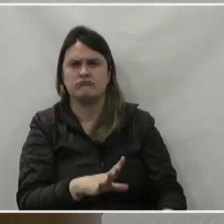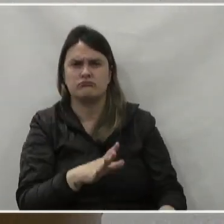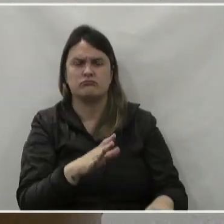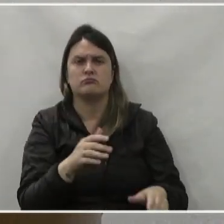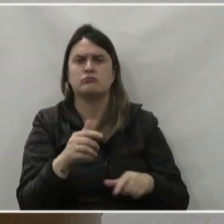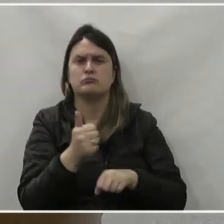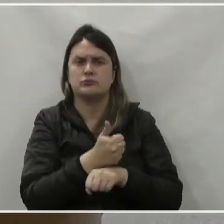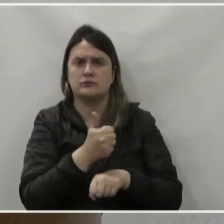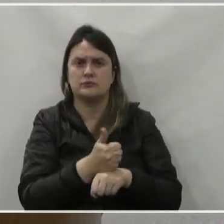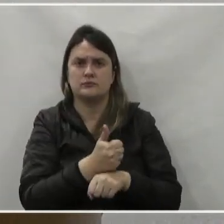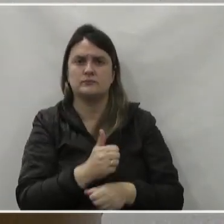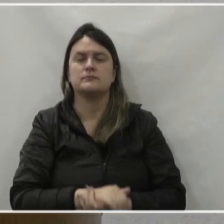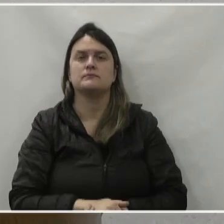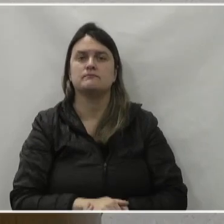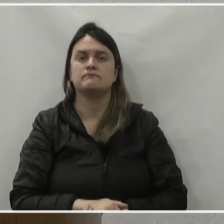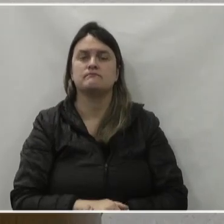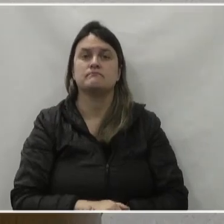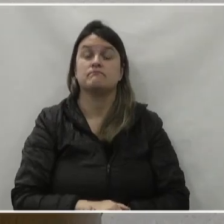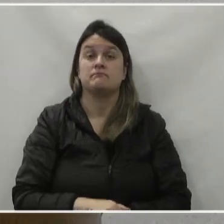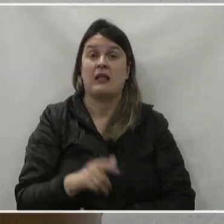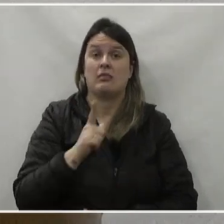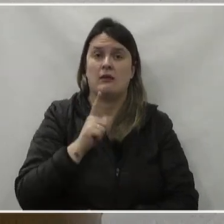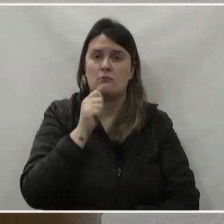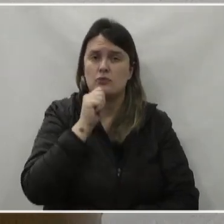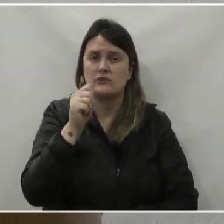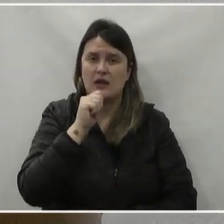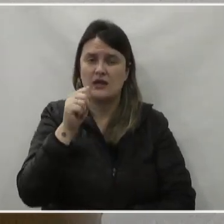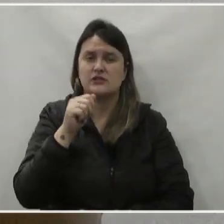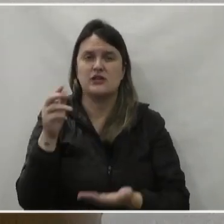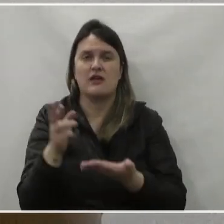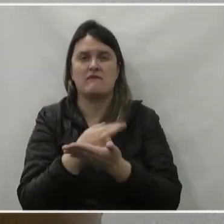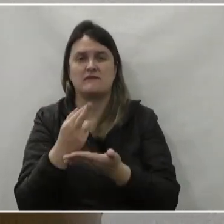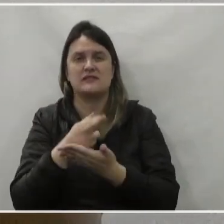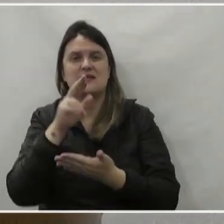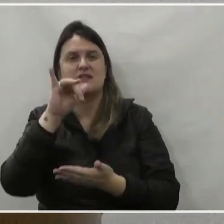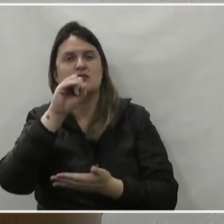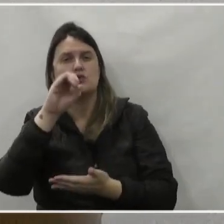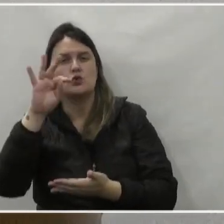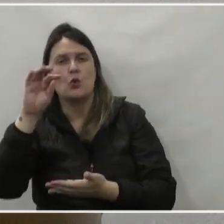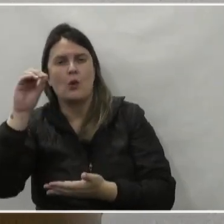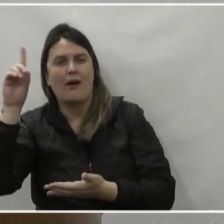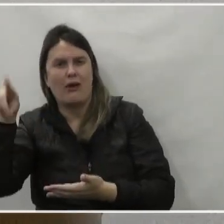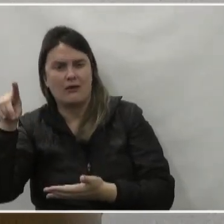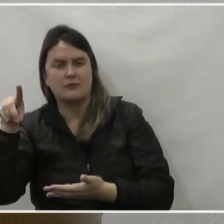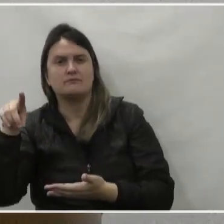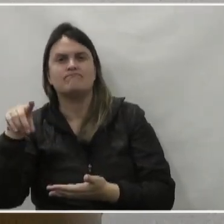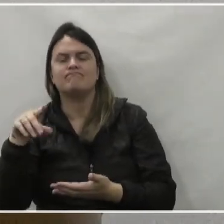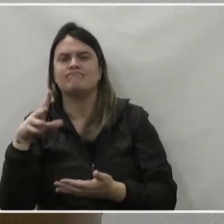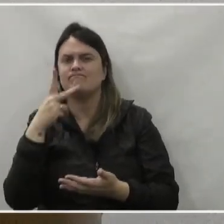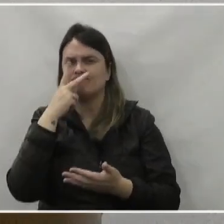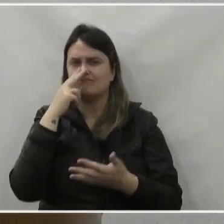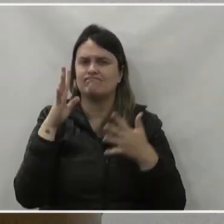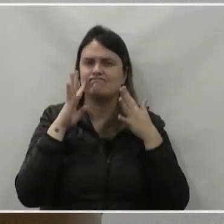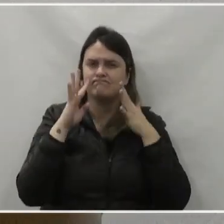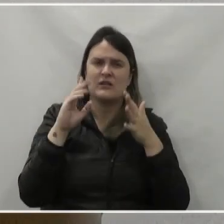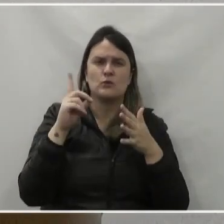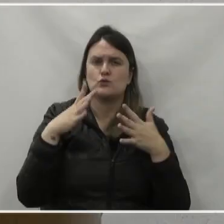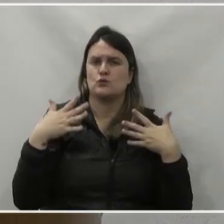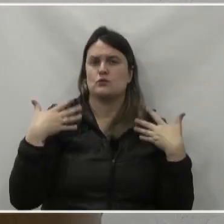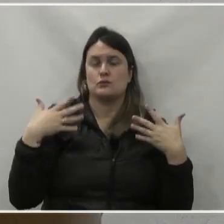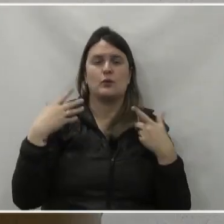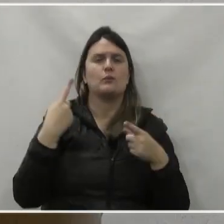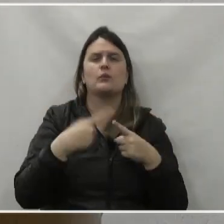carreira. Segundo a reportagem da Isto É Dinheiro. É alarmante, mas não surpreende.